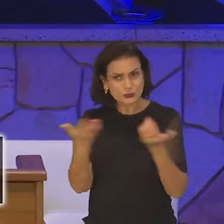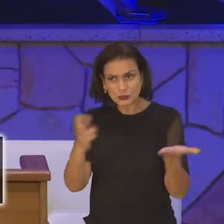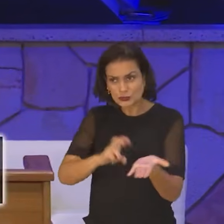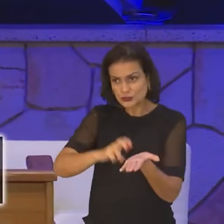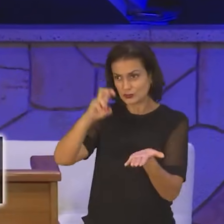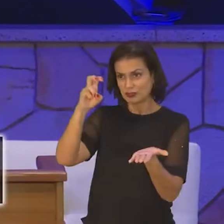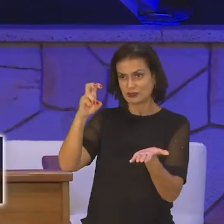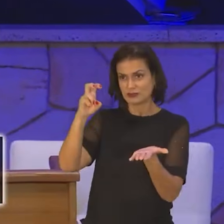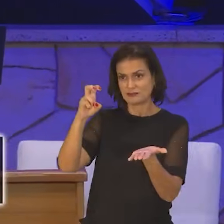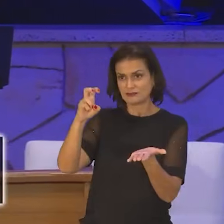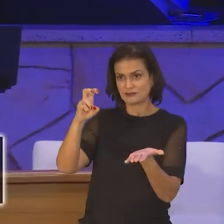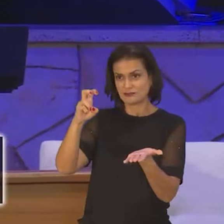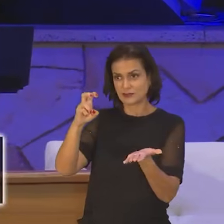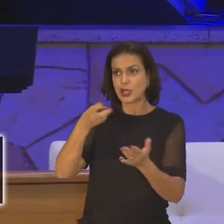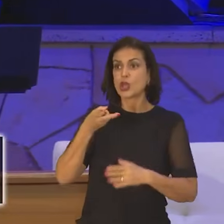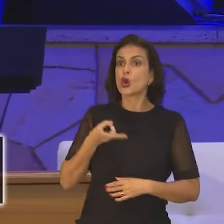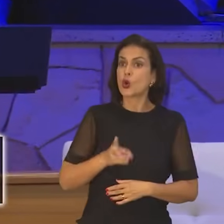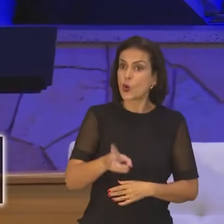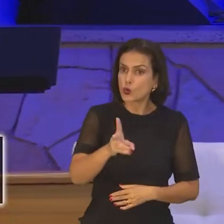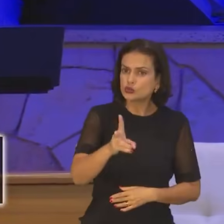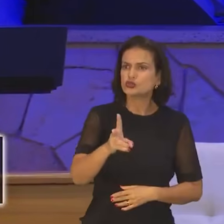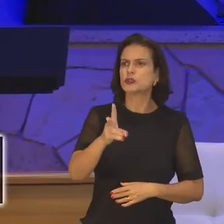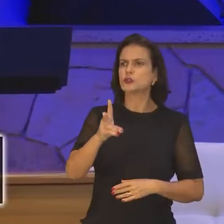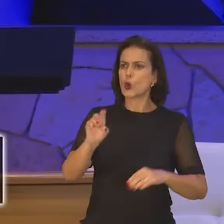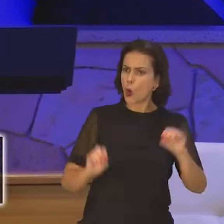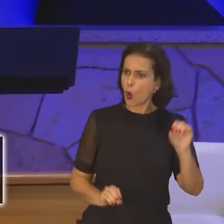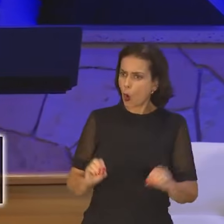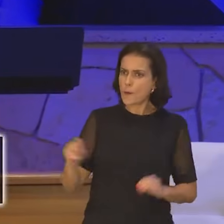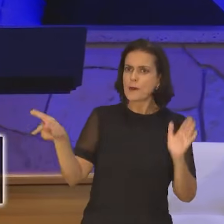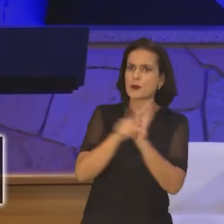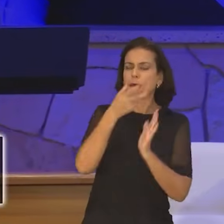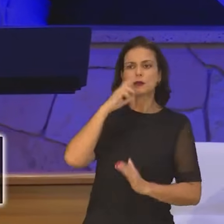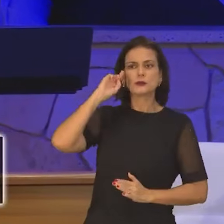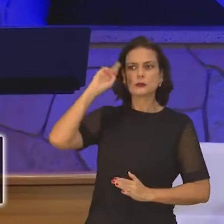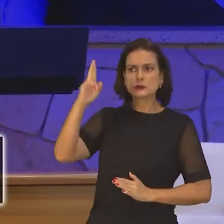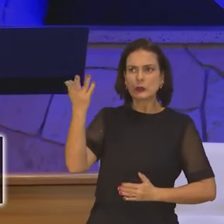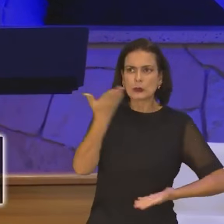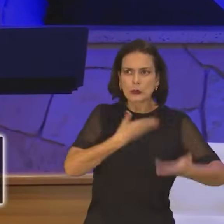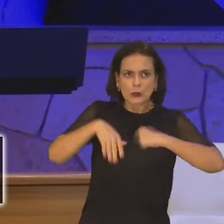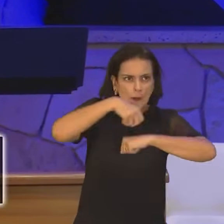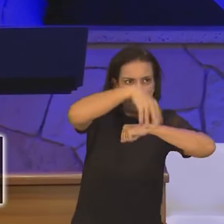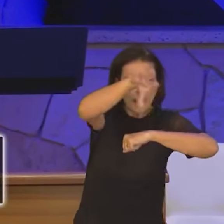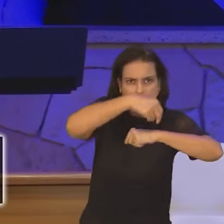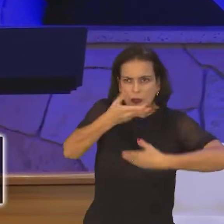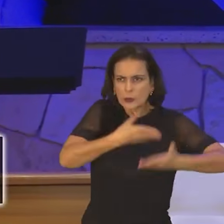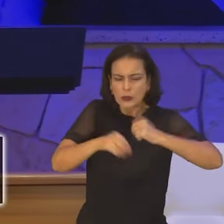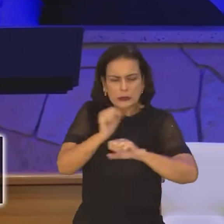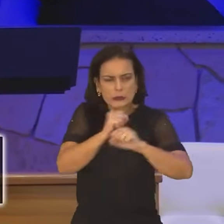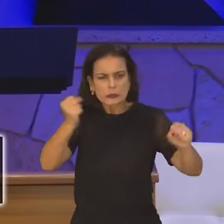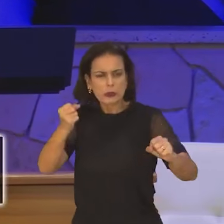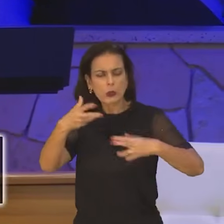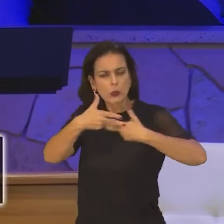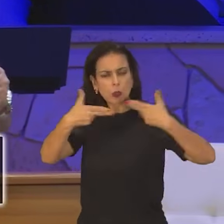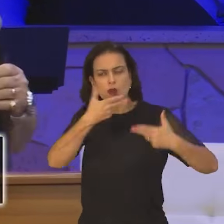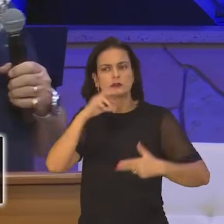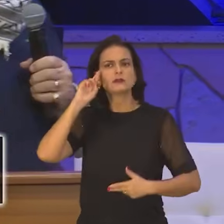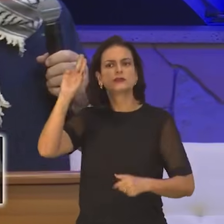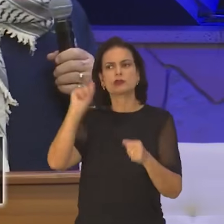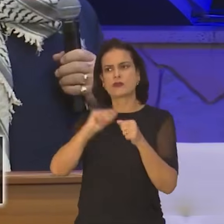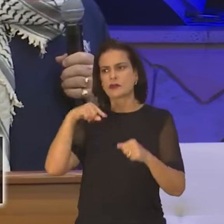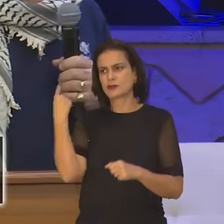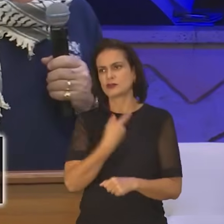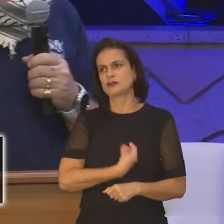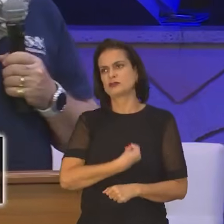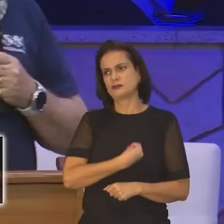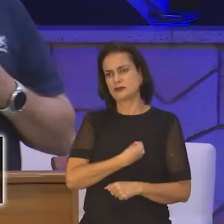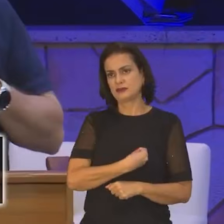manhã, continuando a obra, o chamado do Senhor para compartilhar as grandes coisas que o Senhor faz em